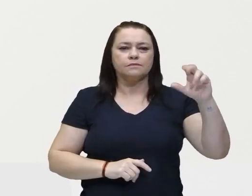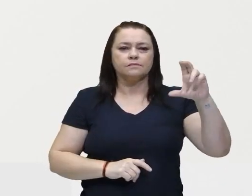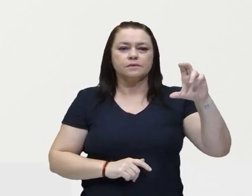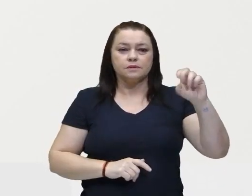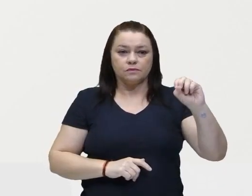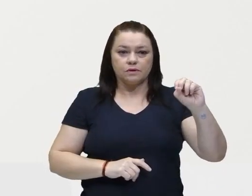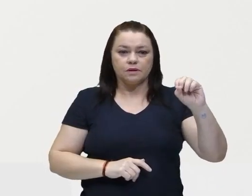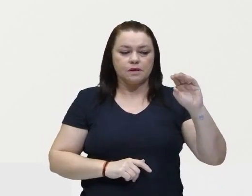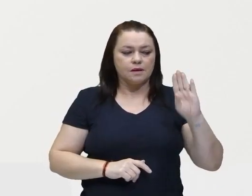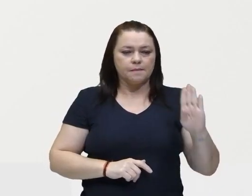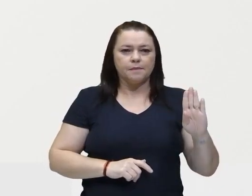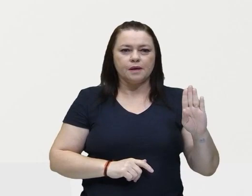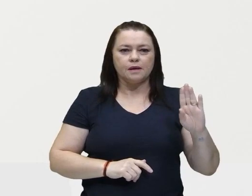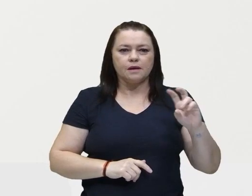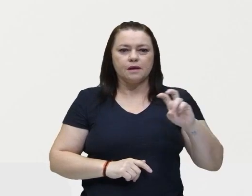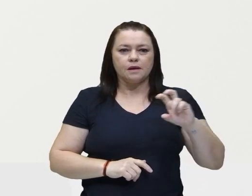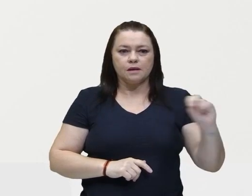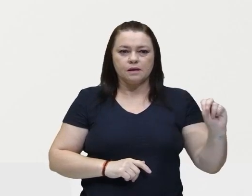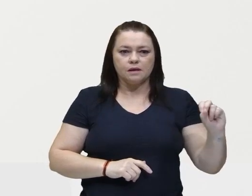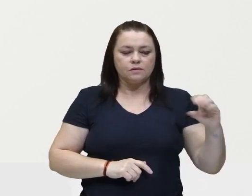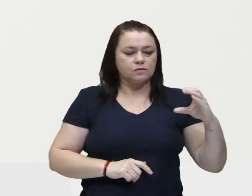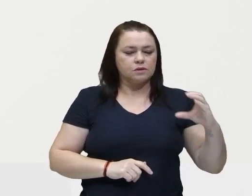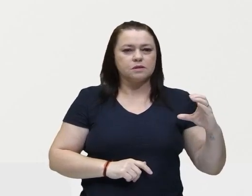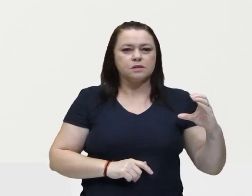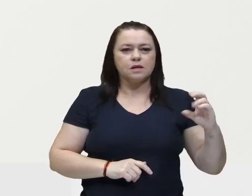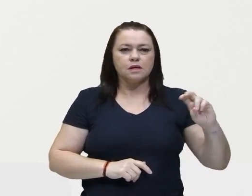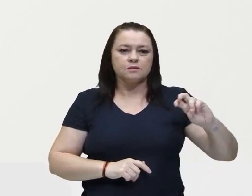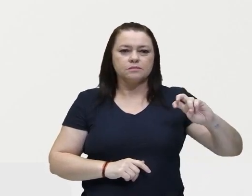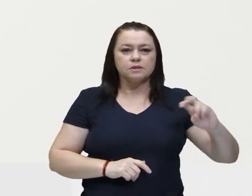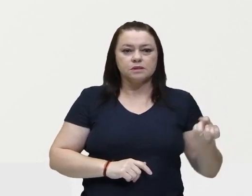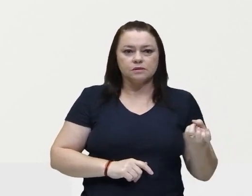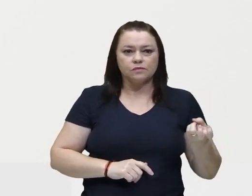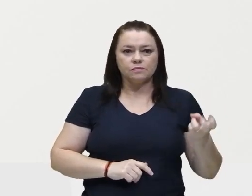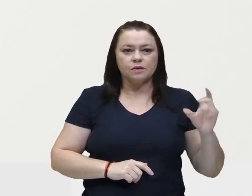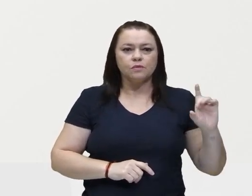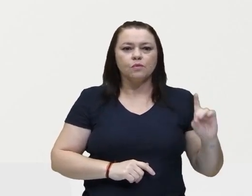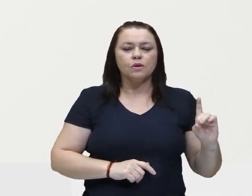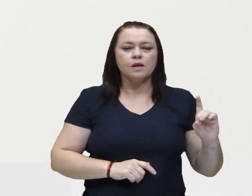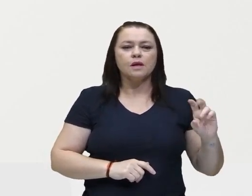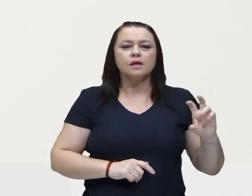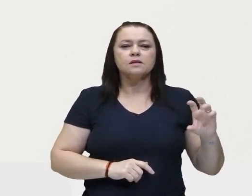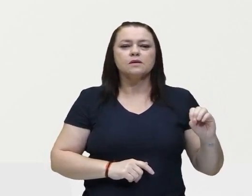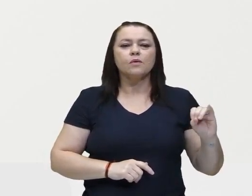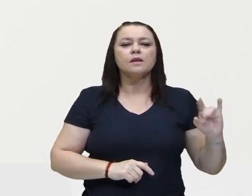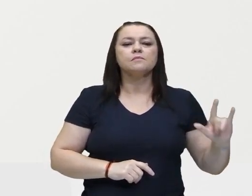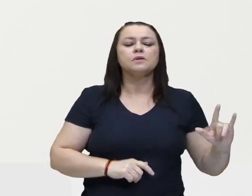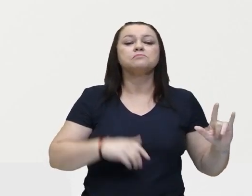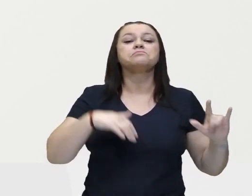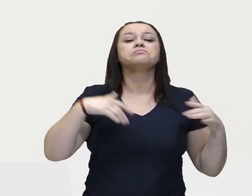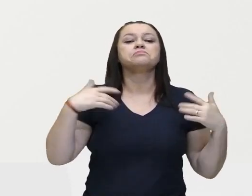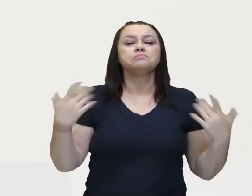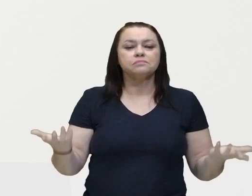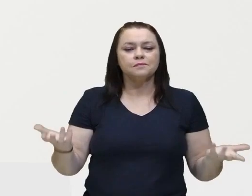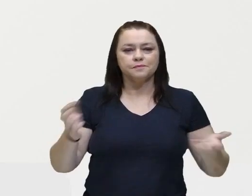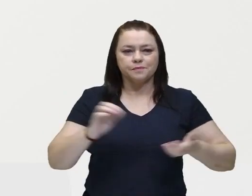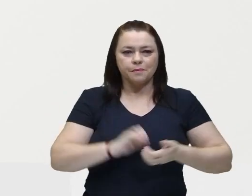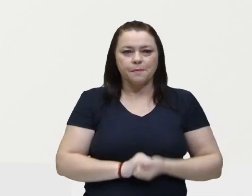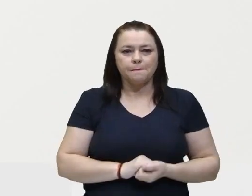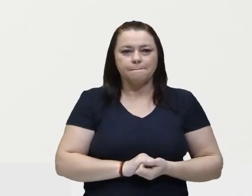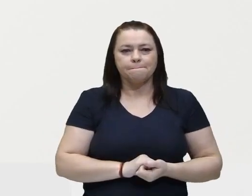B, 500 gramas. Letra C, 5.000 gramas. Ou letra D, 50.000 gramas.